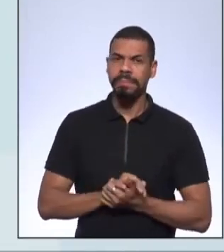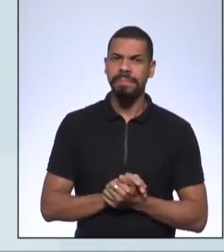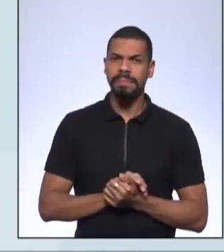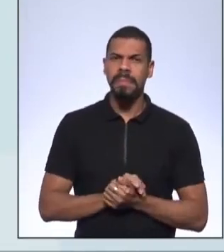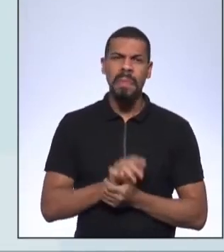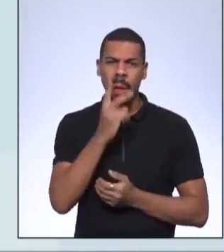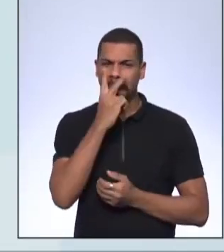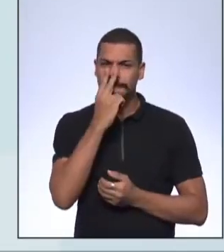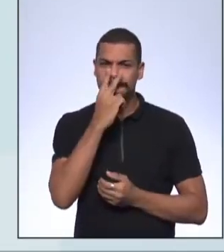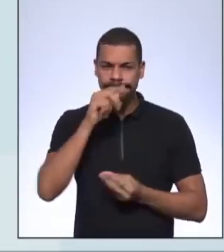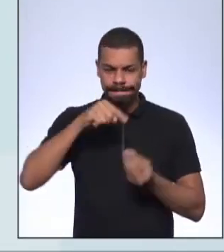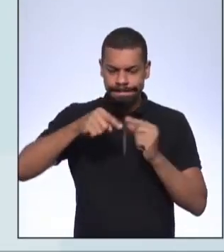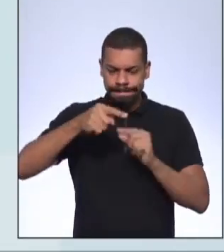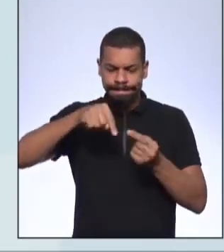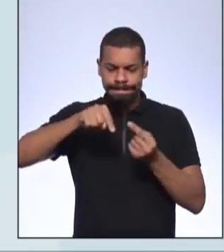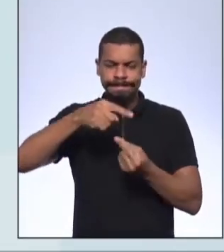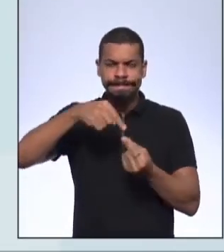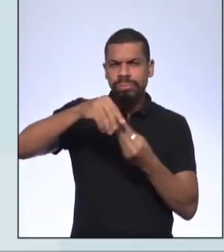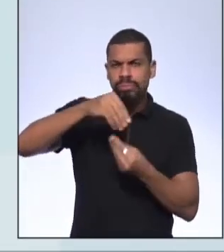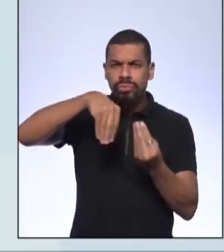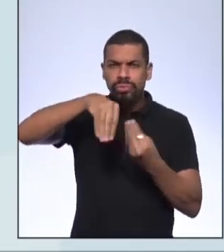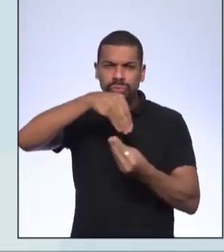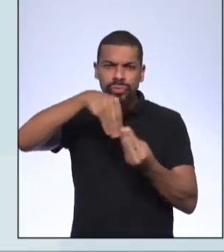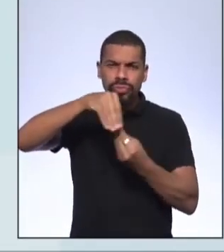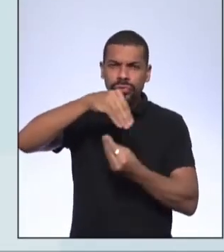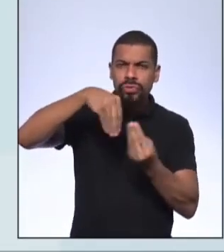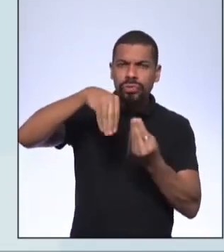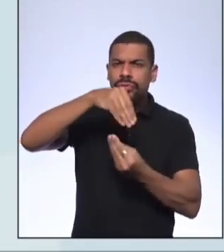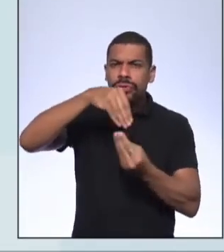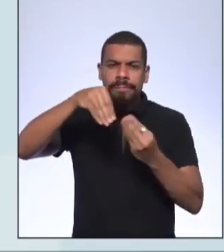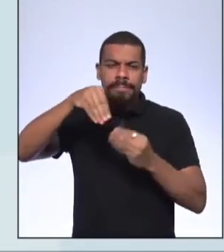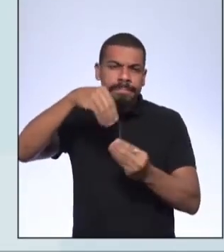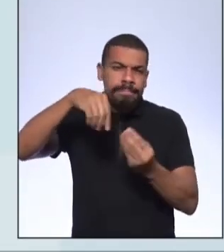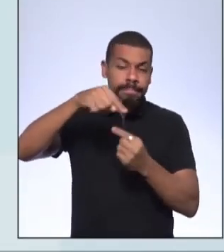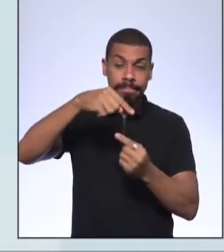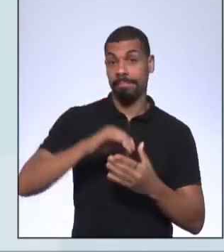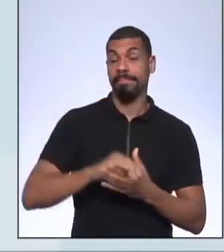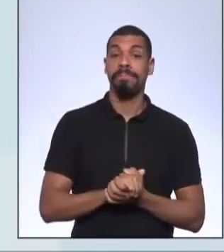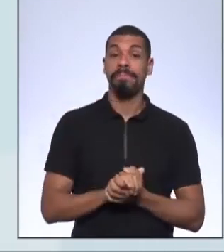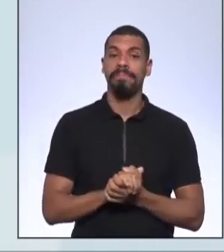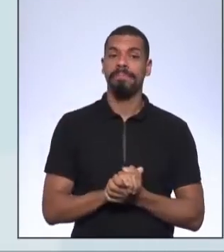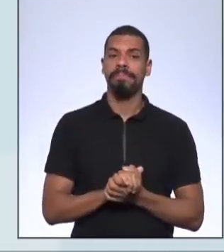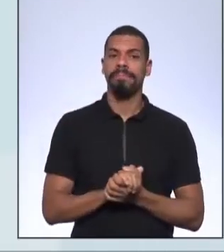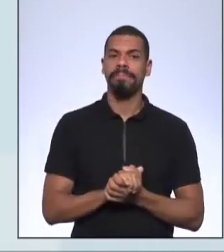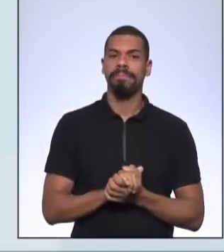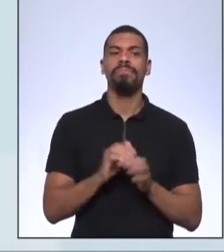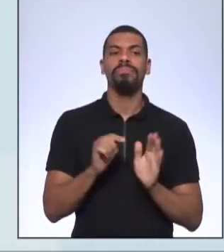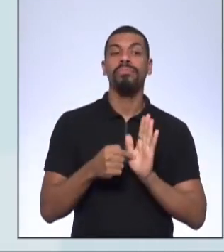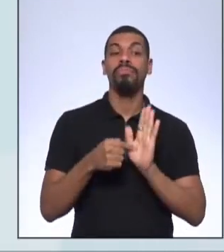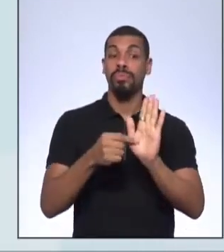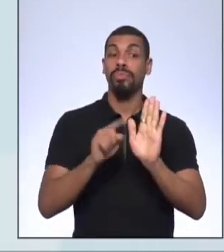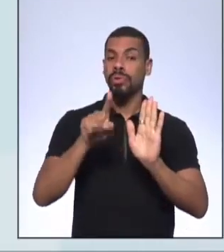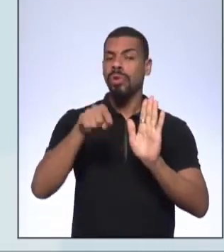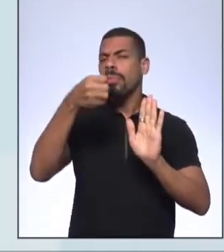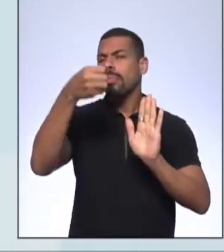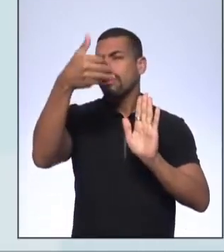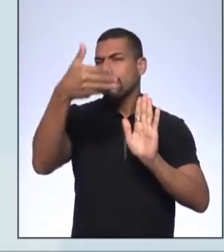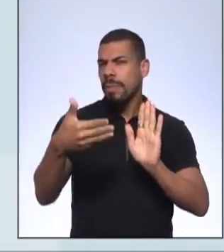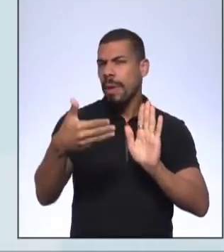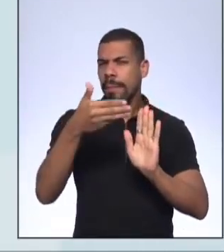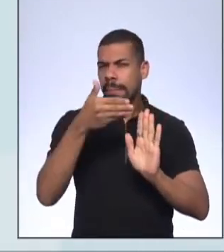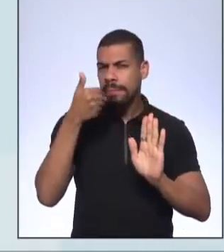parece um emaranhado de linhas, todos misturados. Quando ela está numa fase do ciclo celular que nós chamamos de intérfase, que nós vamos falar dele daqui a